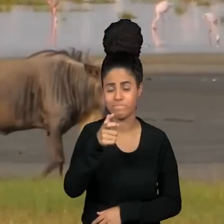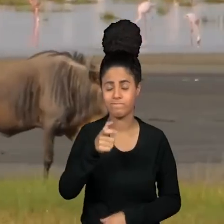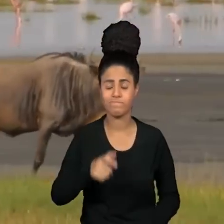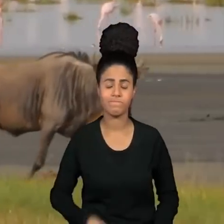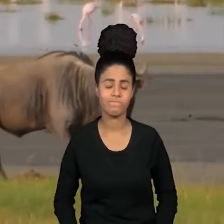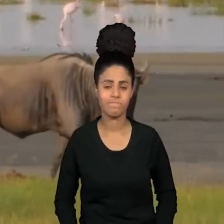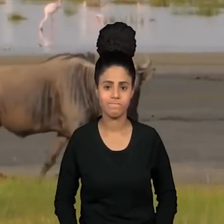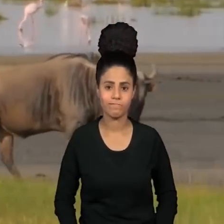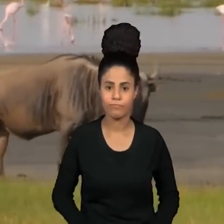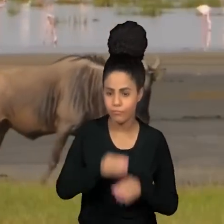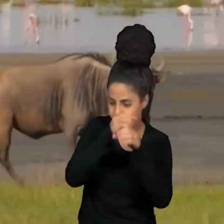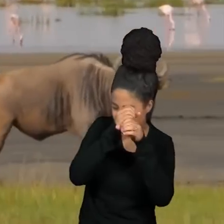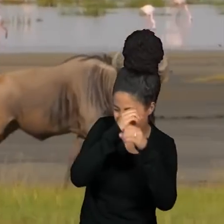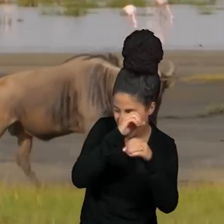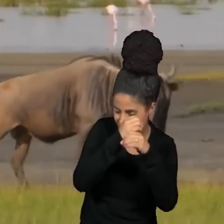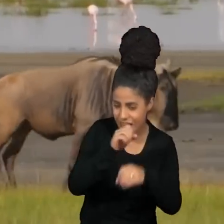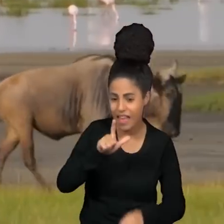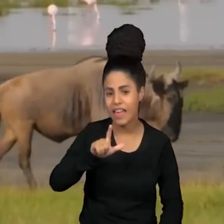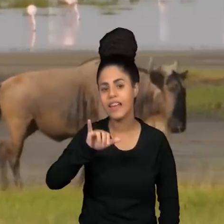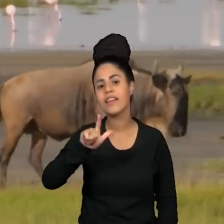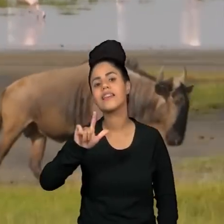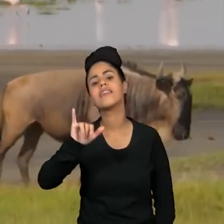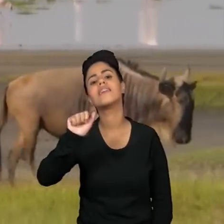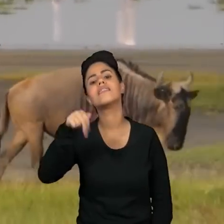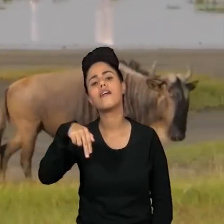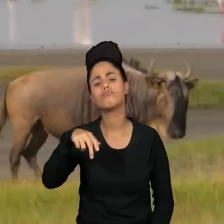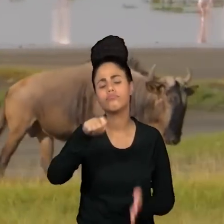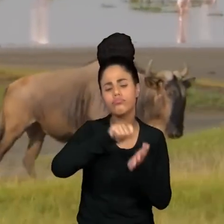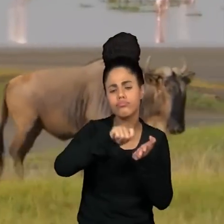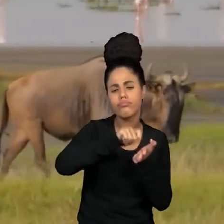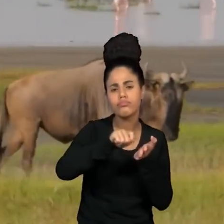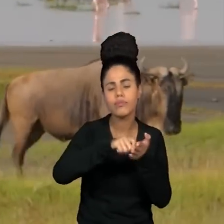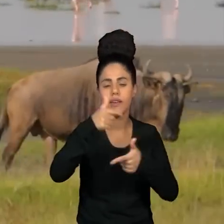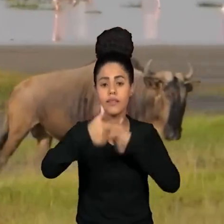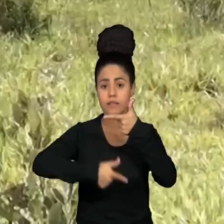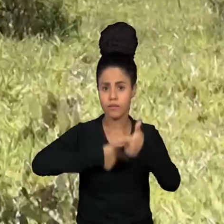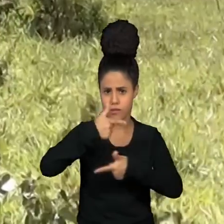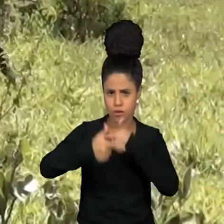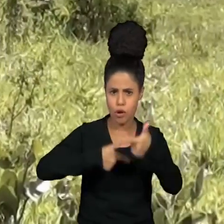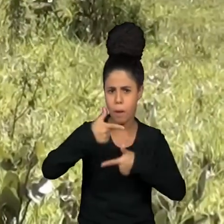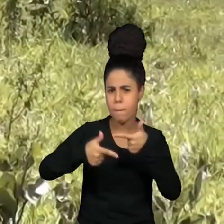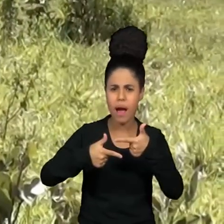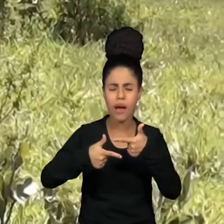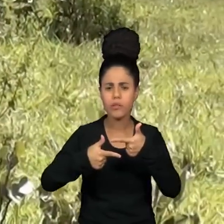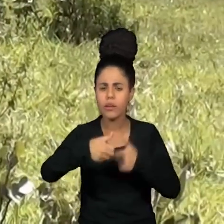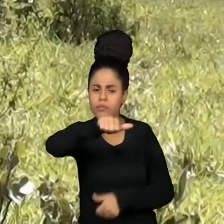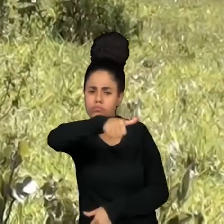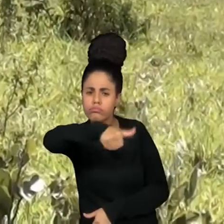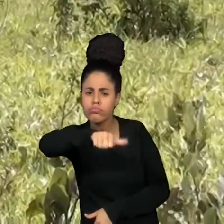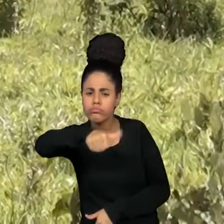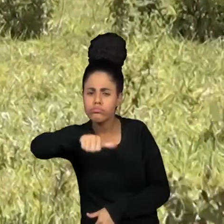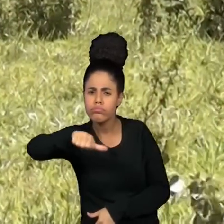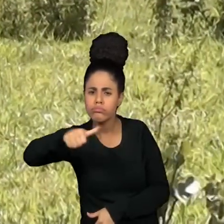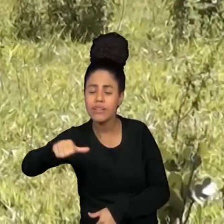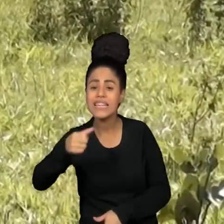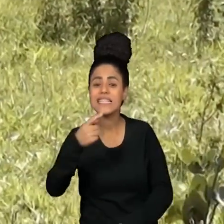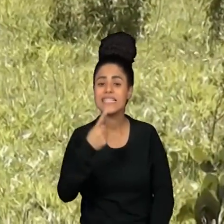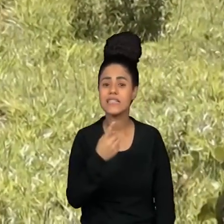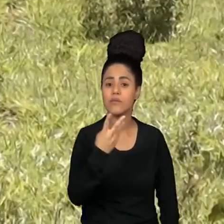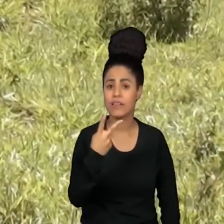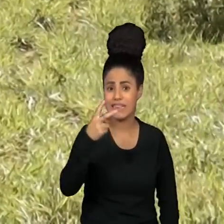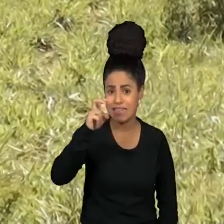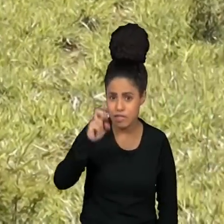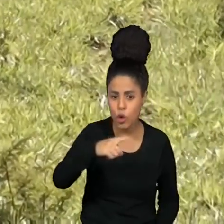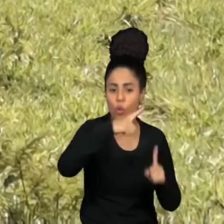A bióloga Lilian Salles é uma das autoras de um trabalho internacional que analisou a distribuição de